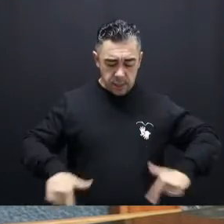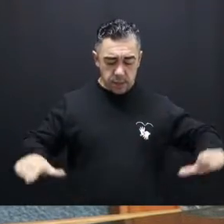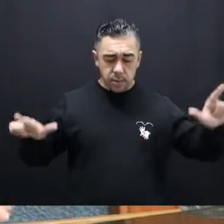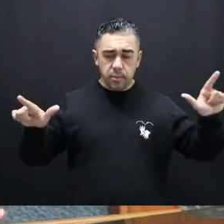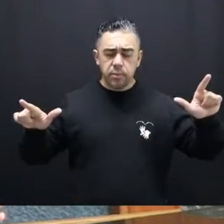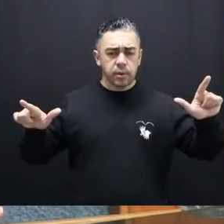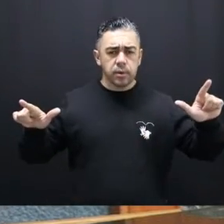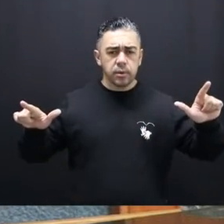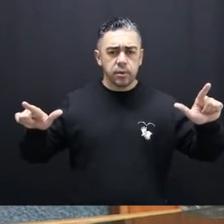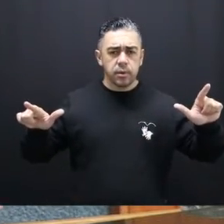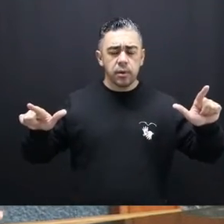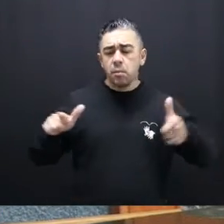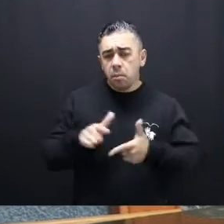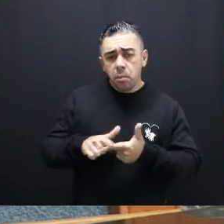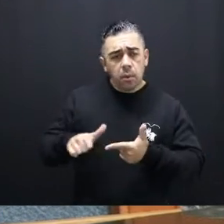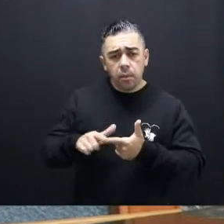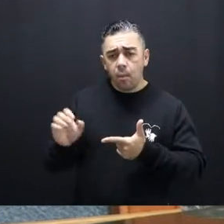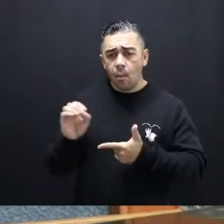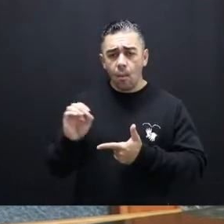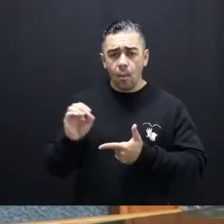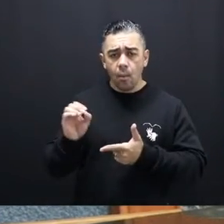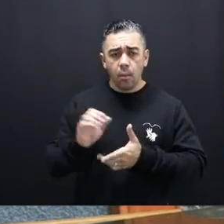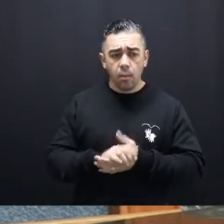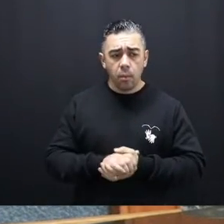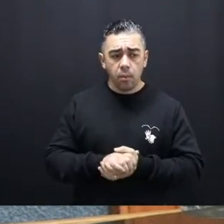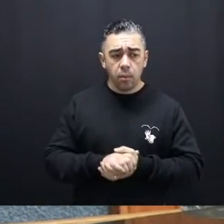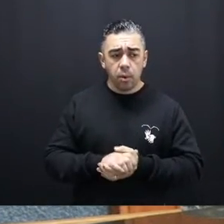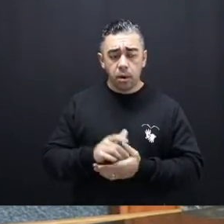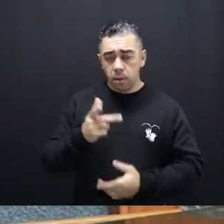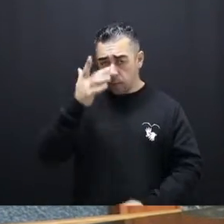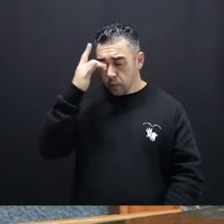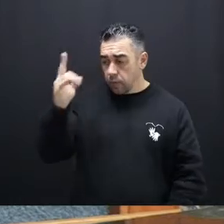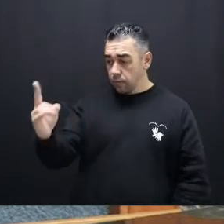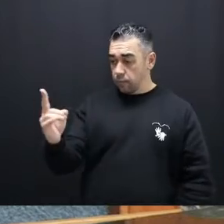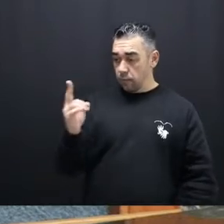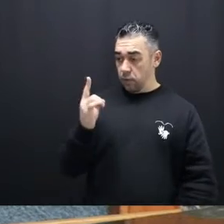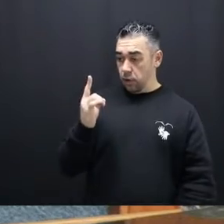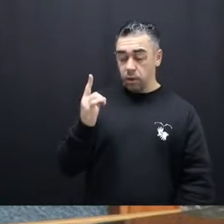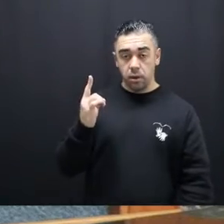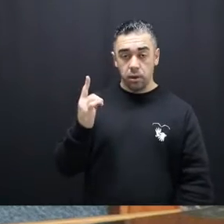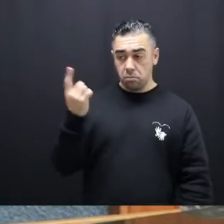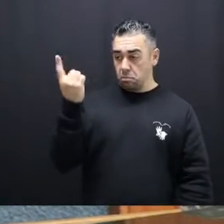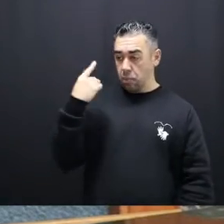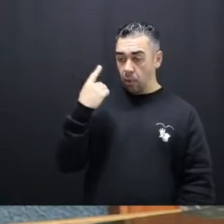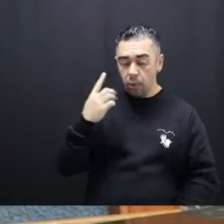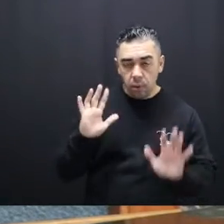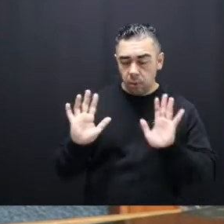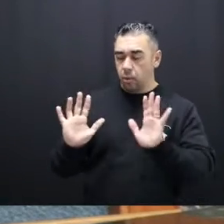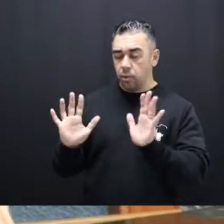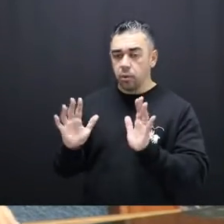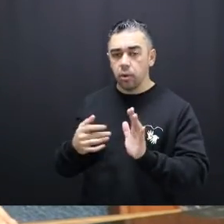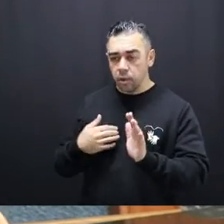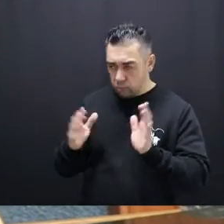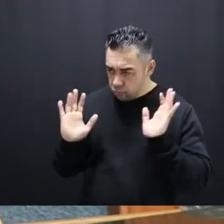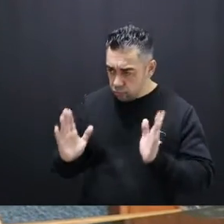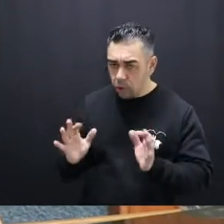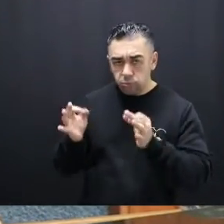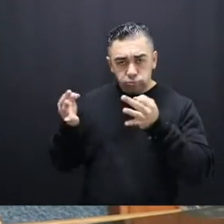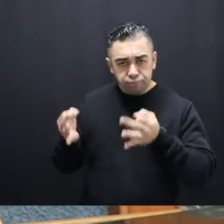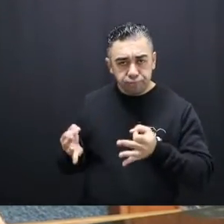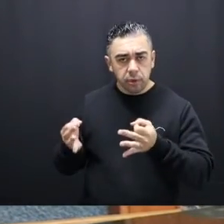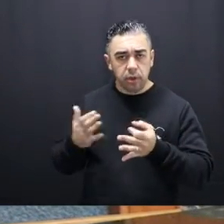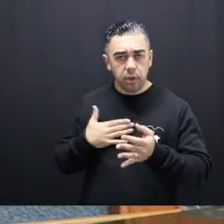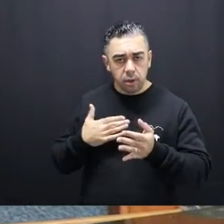ele não se dá mal porque é uma hora outro ficar frente a frente Alguém vai te cobrar ela não mas eu cumprir com a minha palavra isso Oi